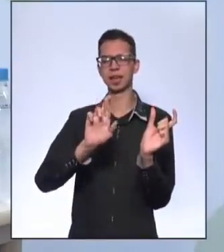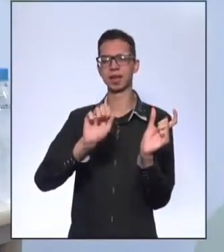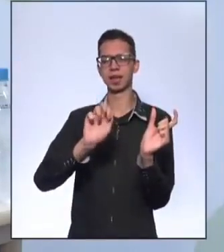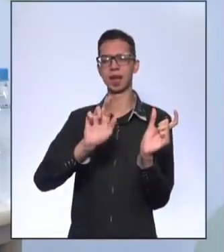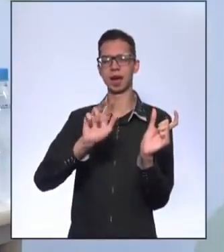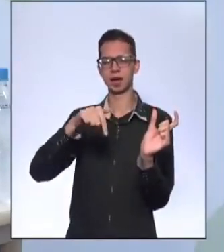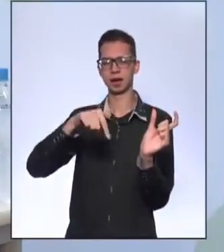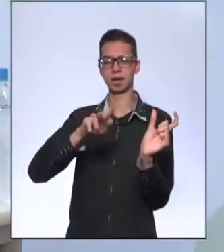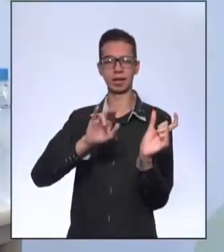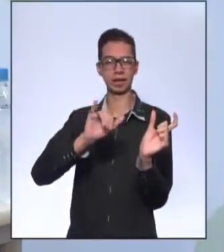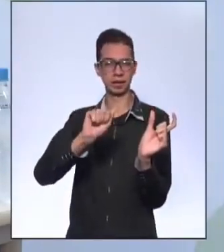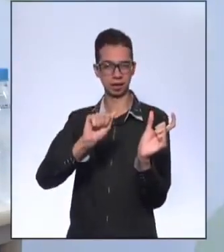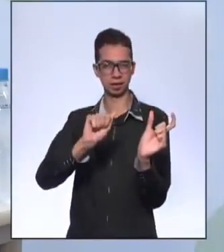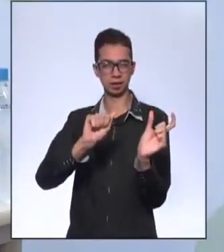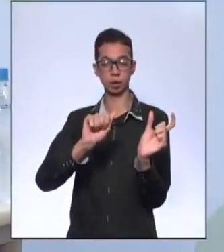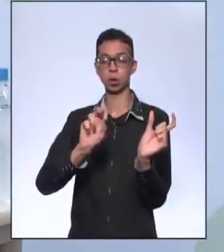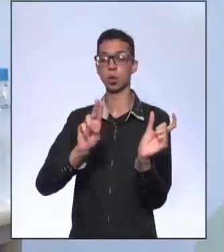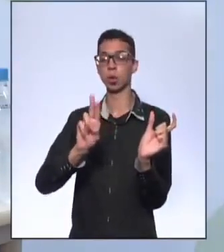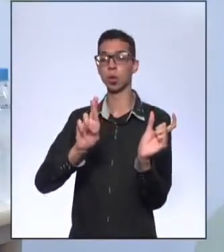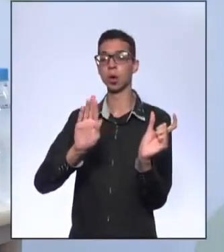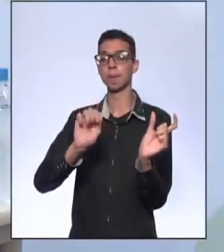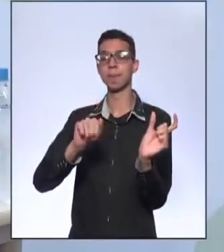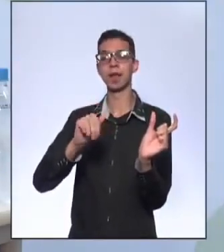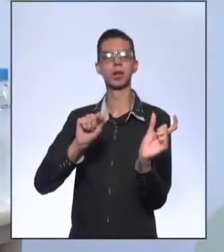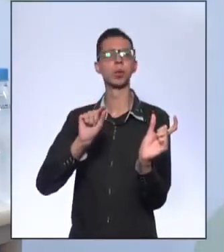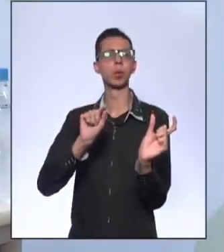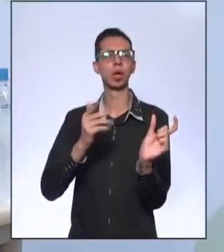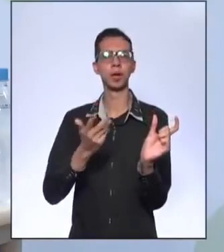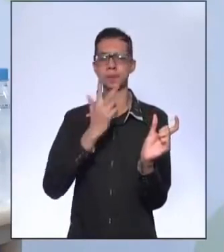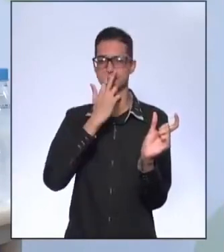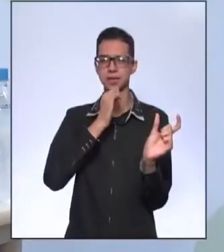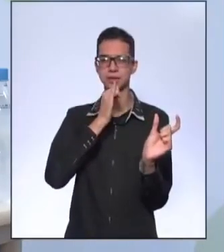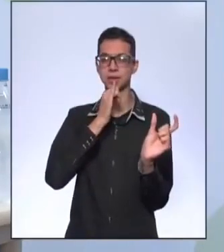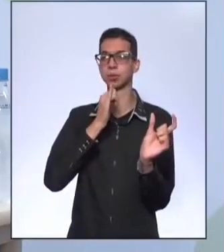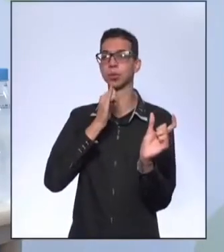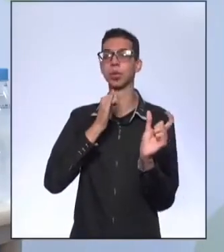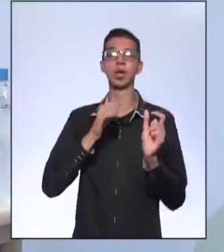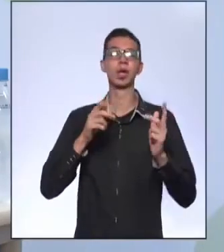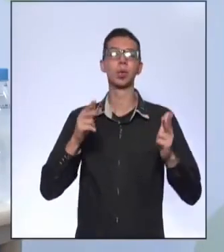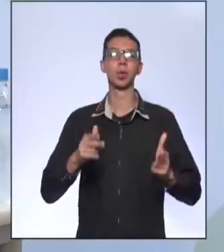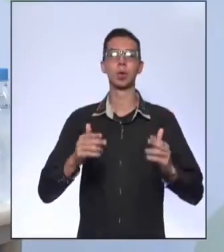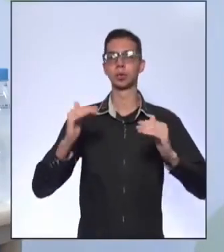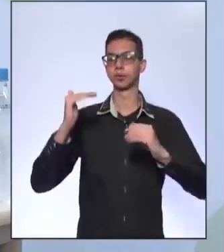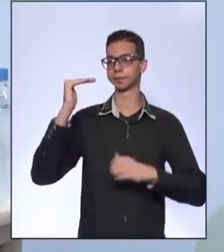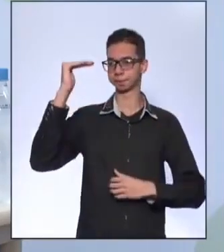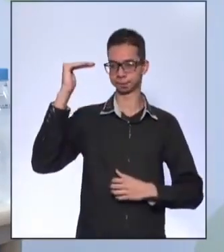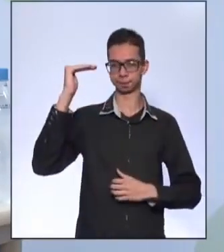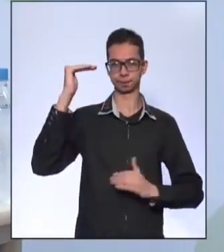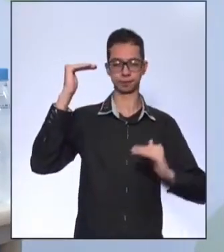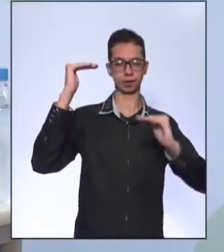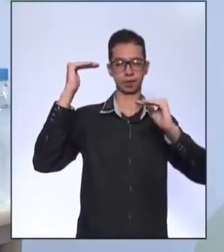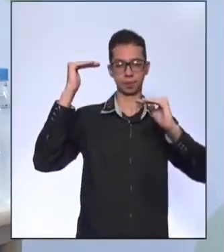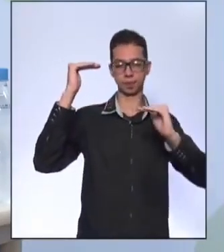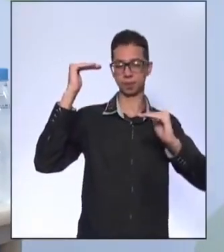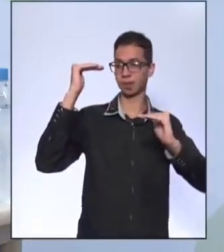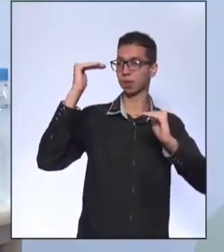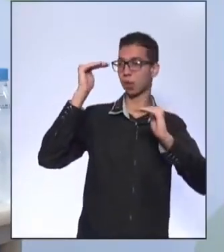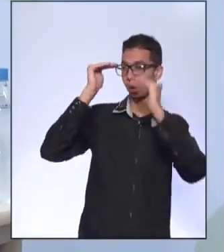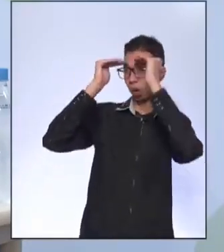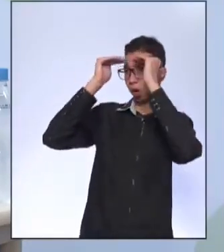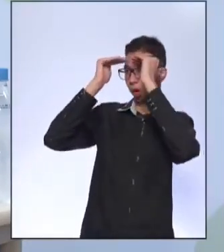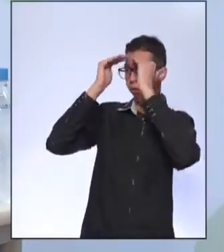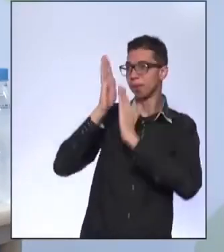remete a uma questão de subordinação né mas no caso aqui a gente tá falando de cidades A então